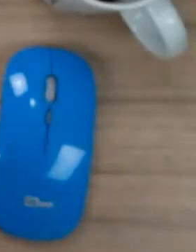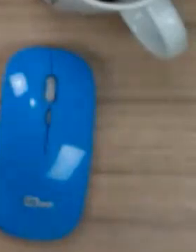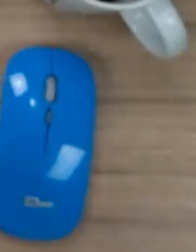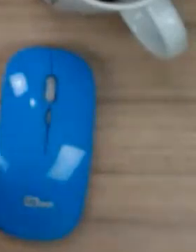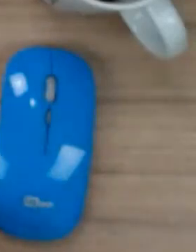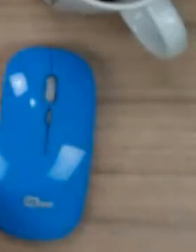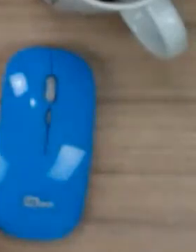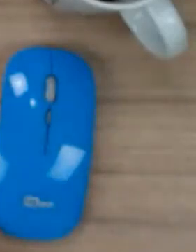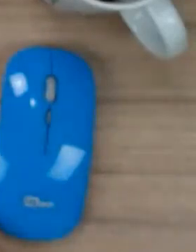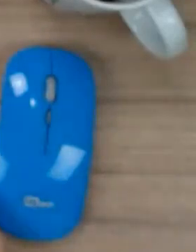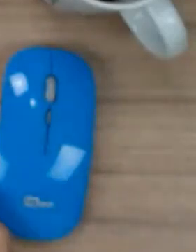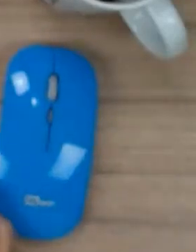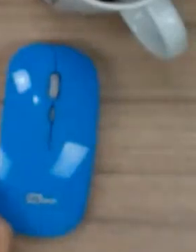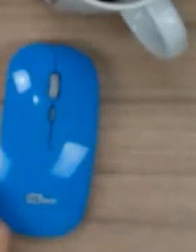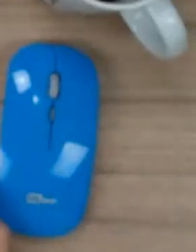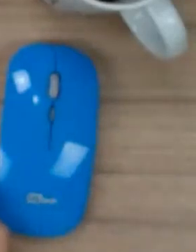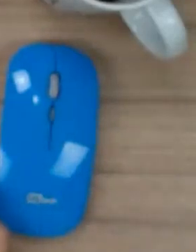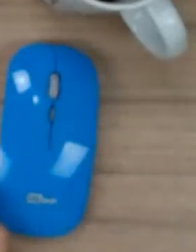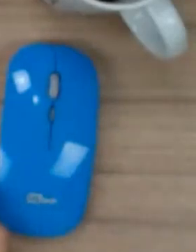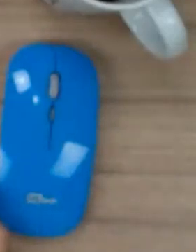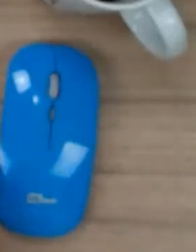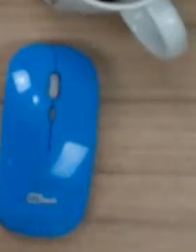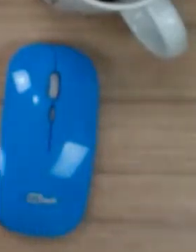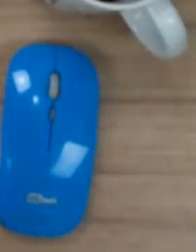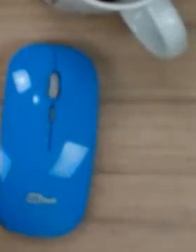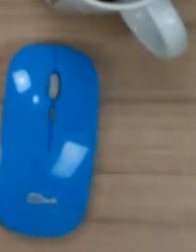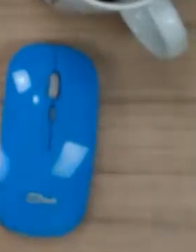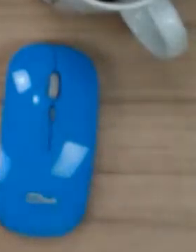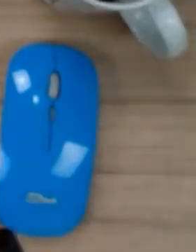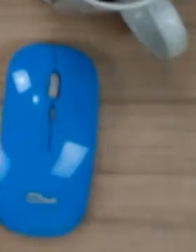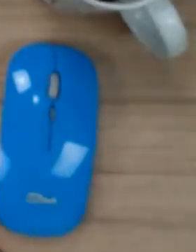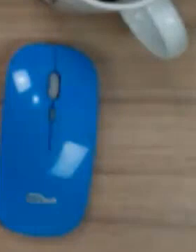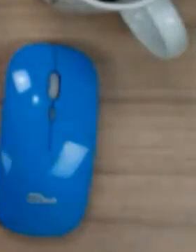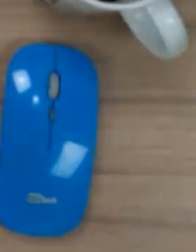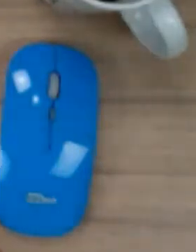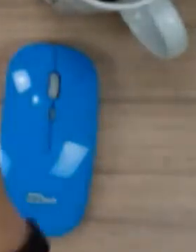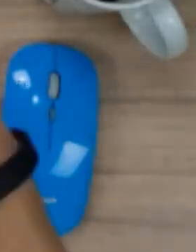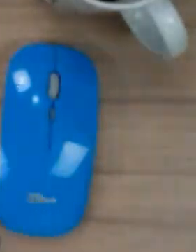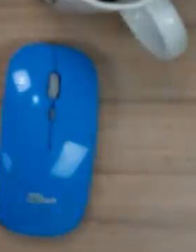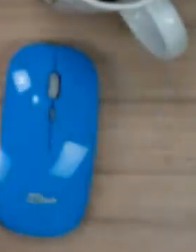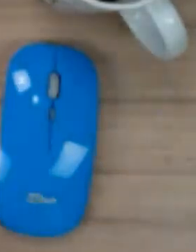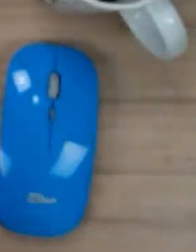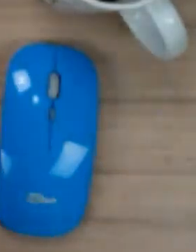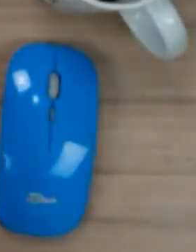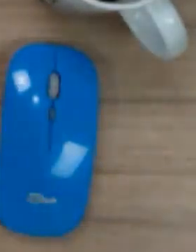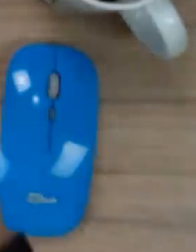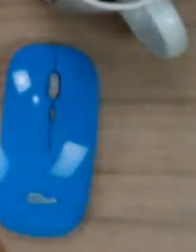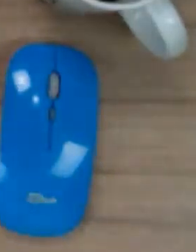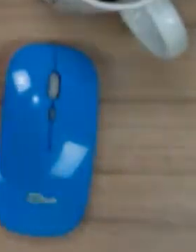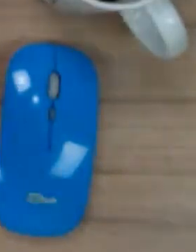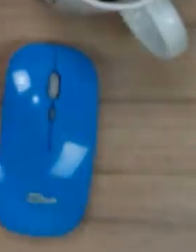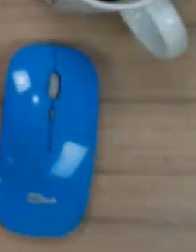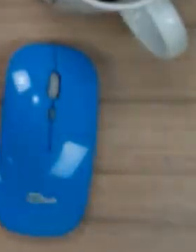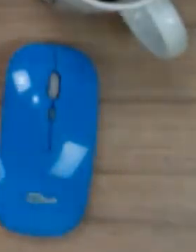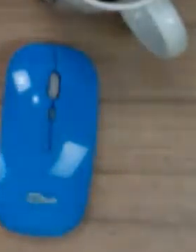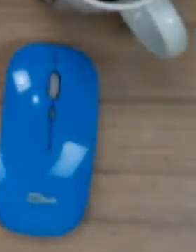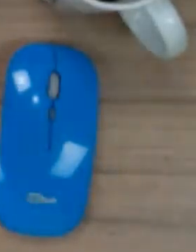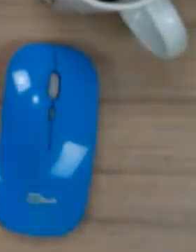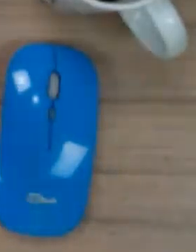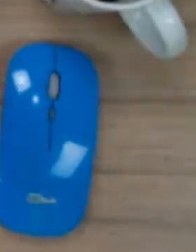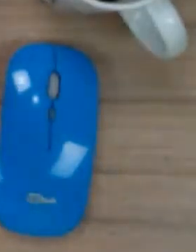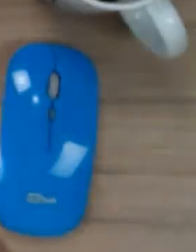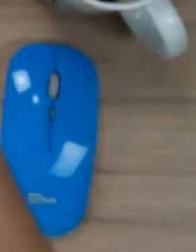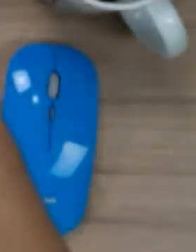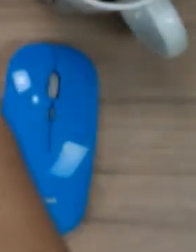vai te ajudar a saber exatamente já saber o termômetro de onde e como está o seu conhecimento naquele tipo